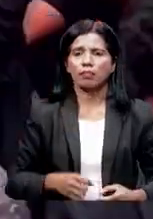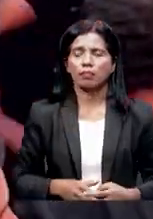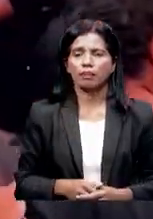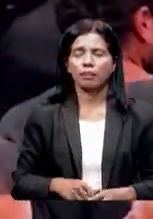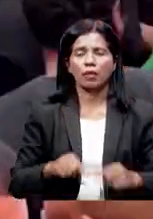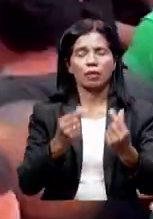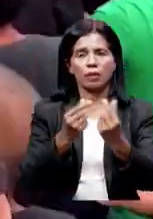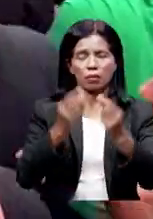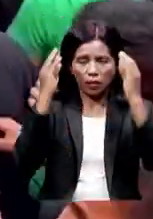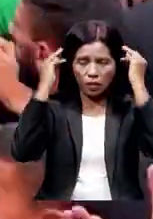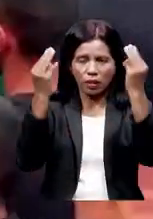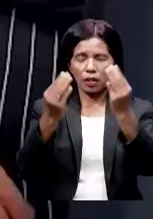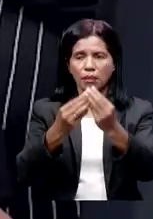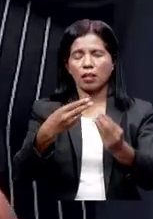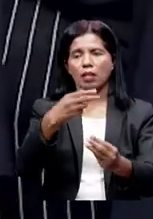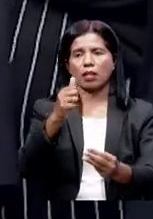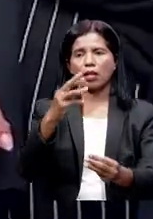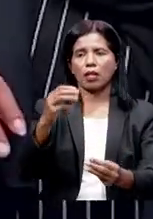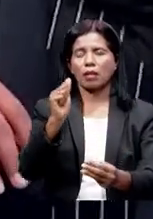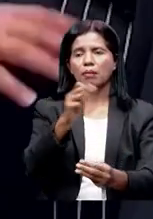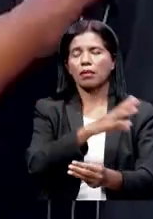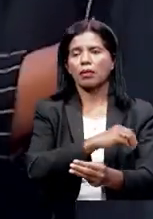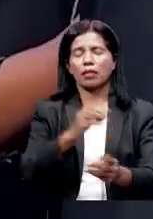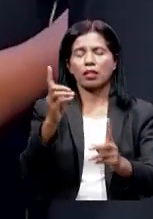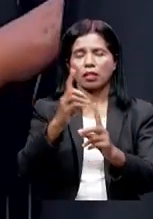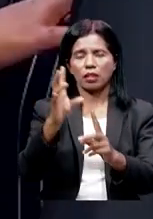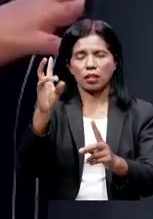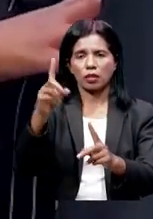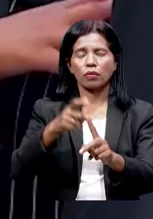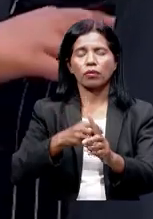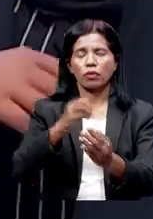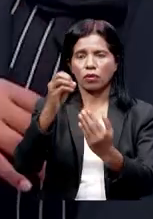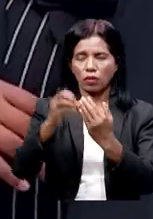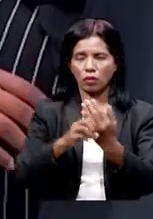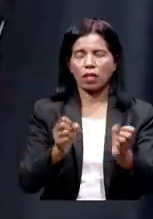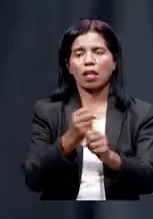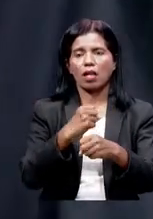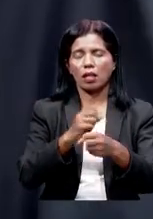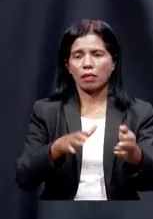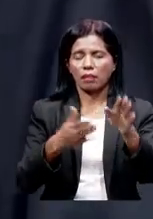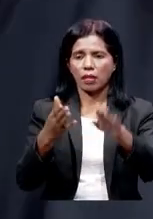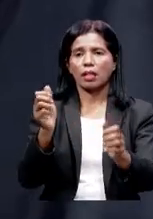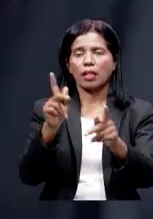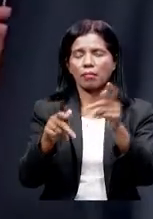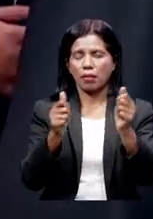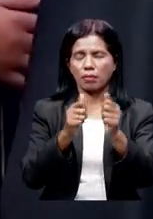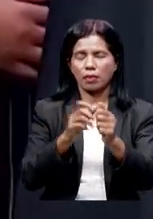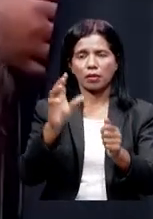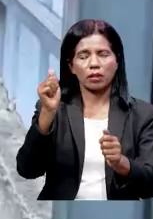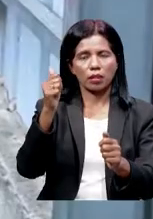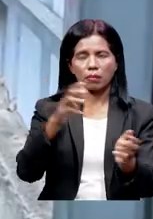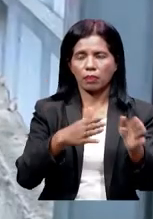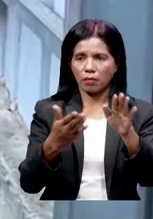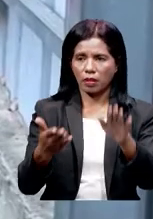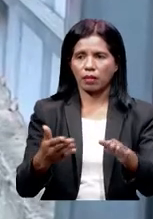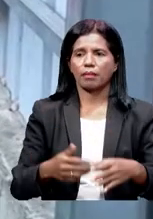Grupo Islâmico Palestina Hamas ataka Israel ia loron hitu fulang outubro, hodi hamate ema rihuni da resin, principalmente ema civil